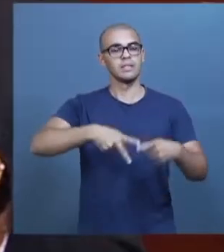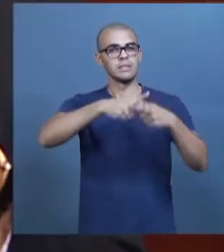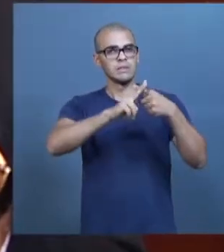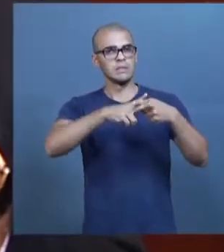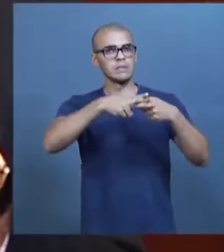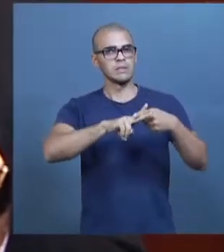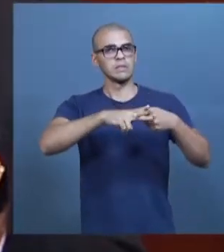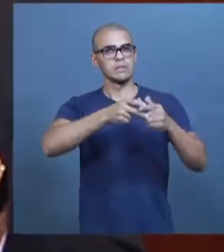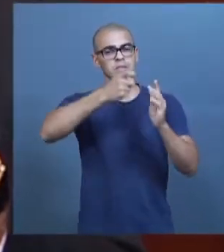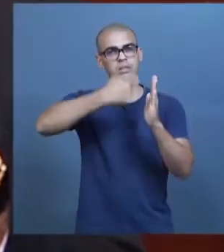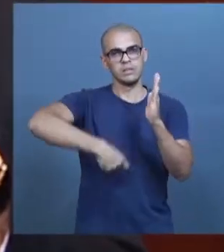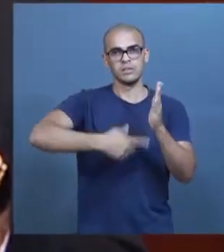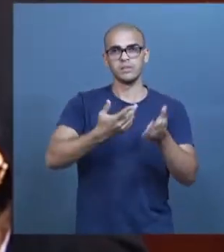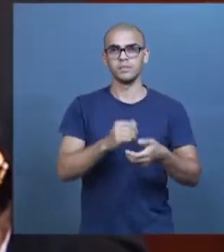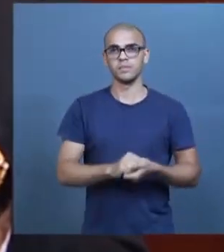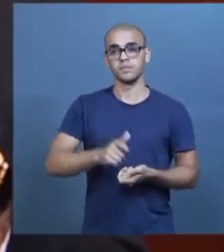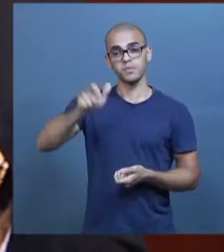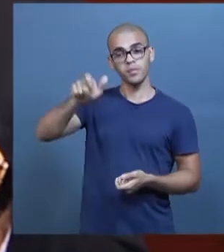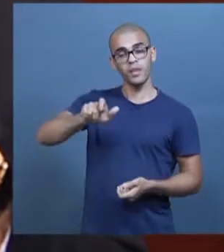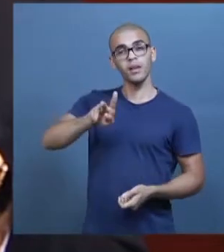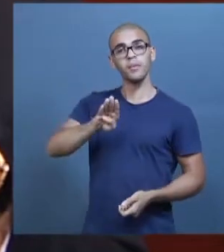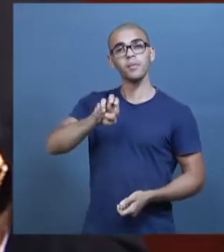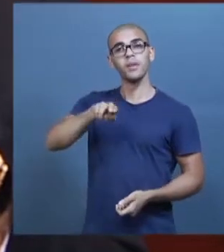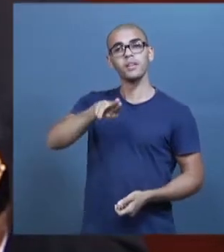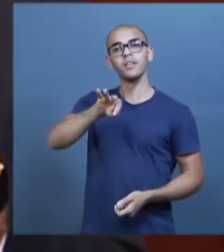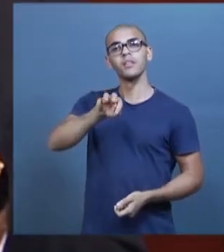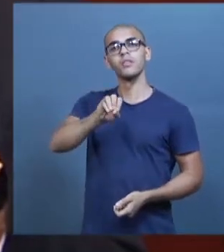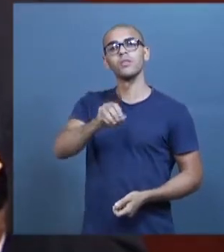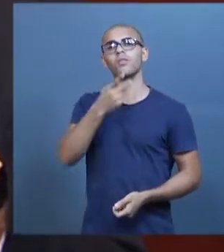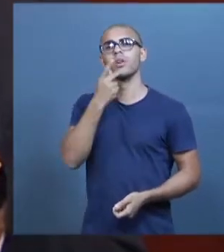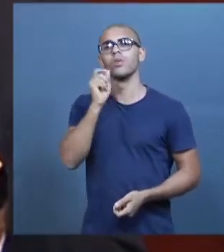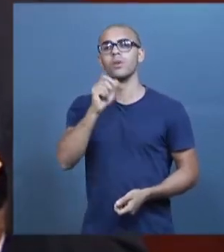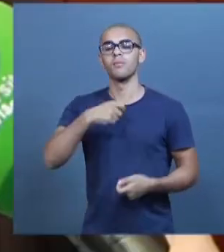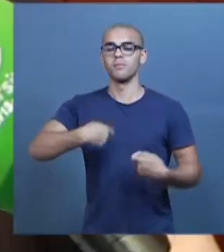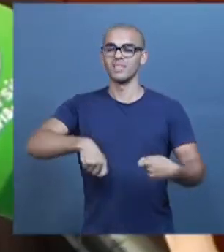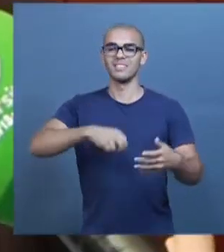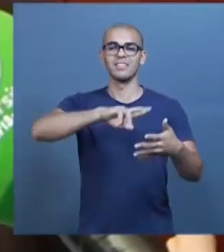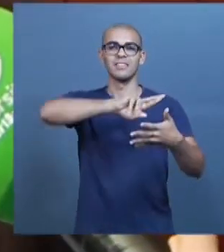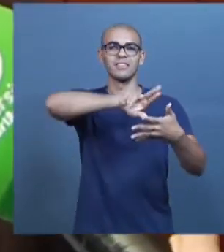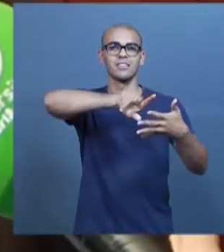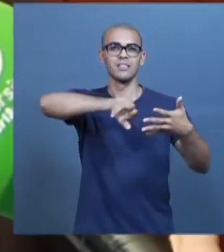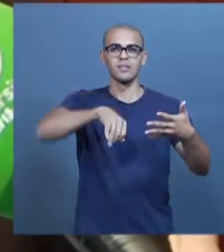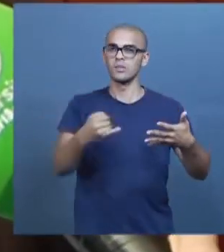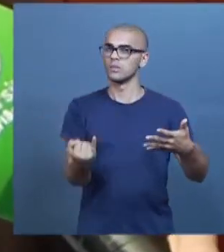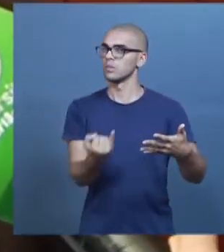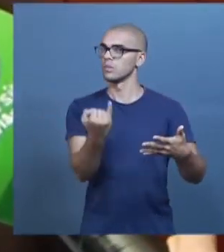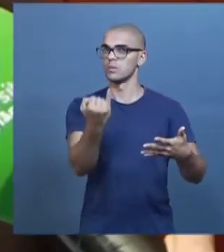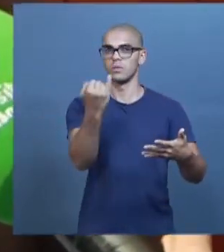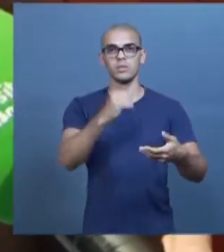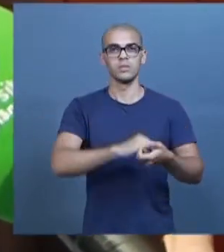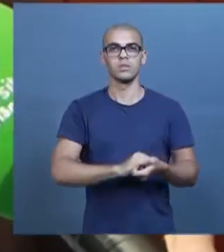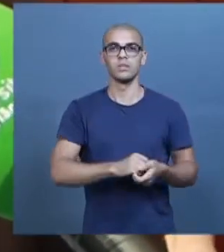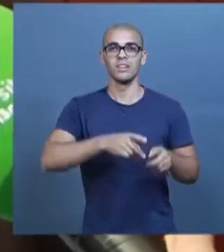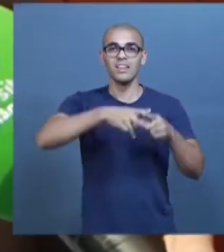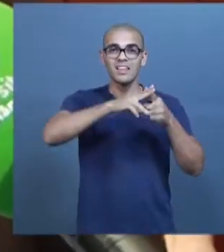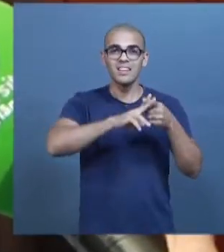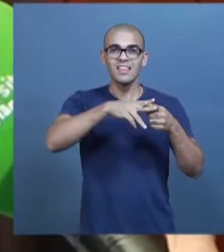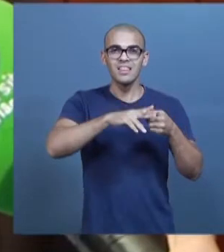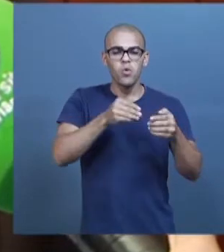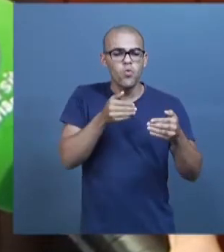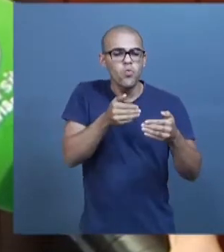de Benito, algumas medidas são fundamentais para que isso aconteça. Uma reforma tributária no curto prazo não